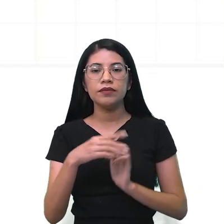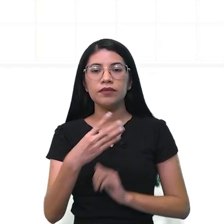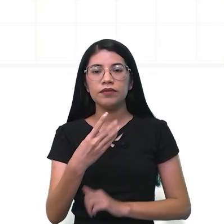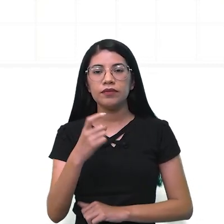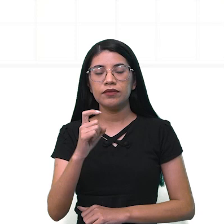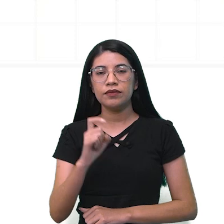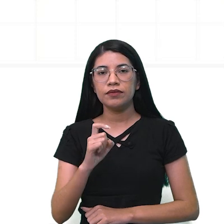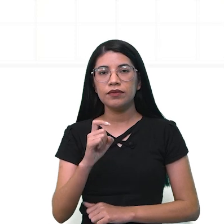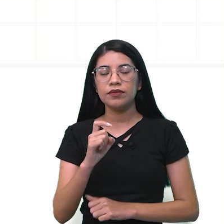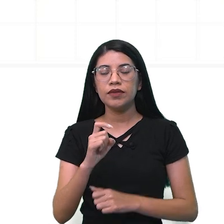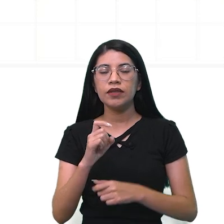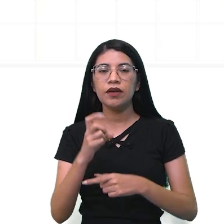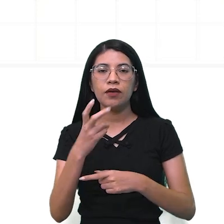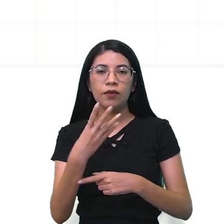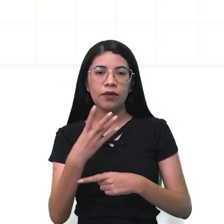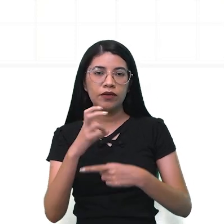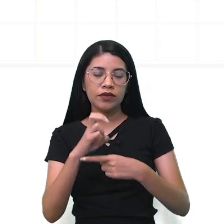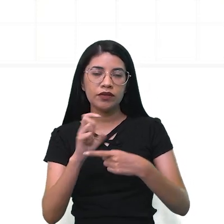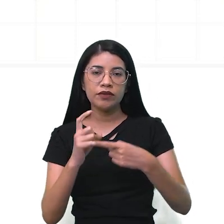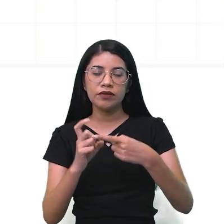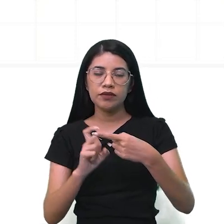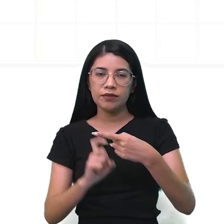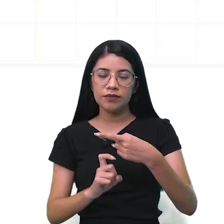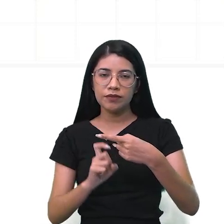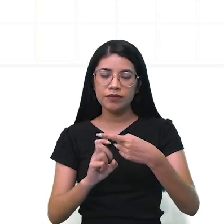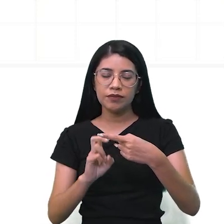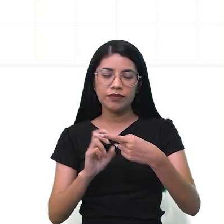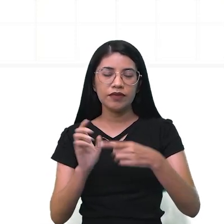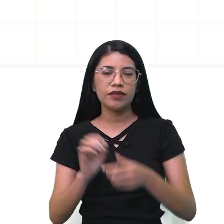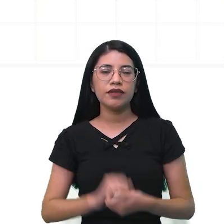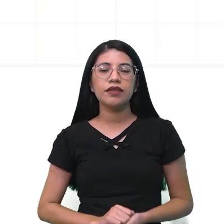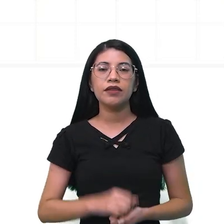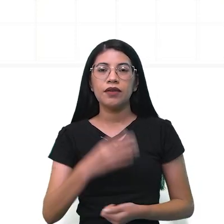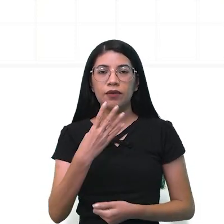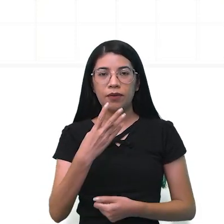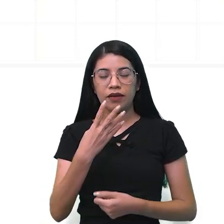4x sobre 5, tá?